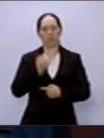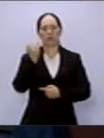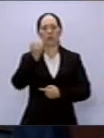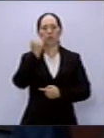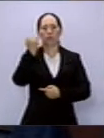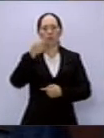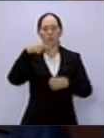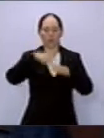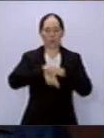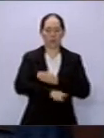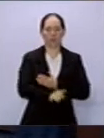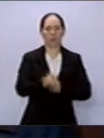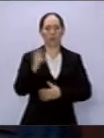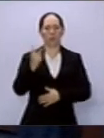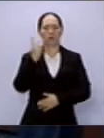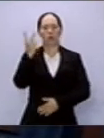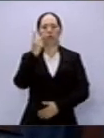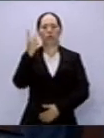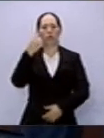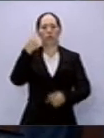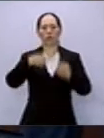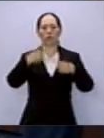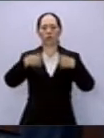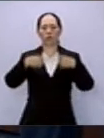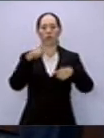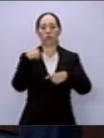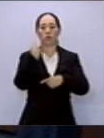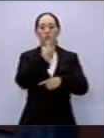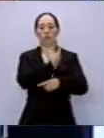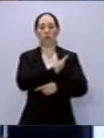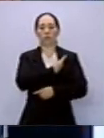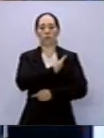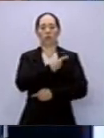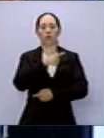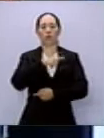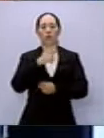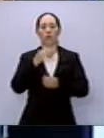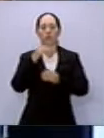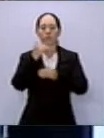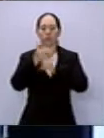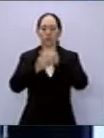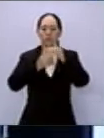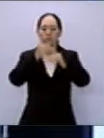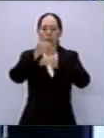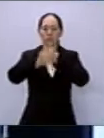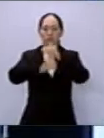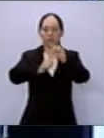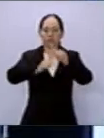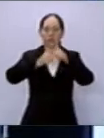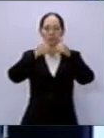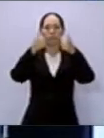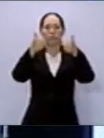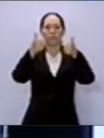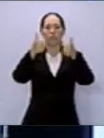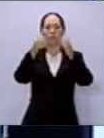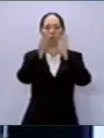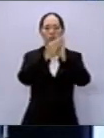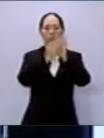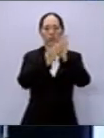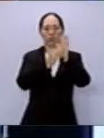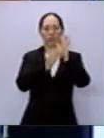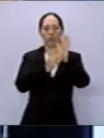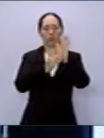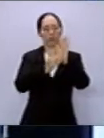importantíssimo aprofundar os valores da Democracia é que nós temos condição de aprimorar Inclusive a proposta e proposta